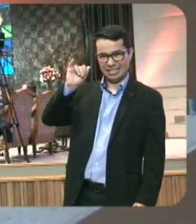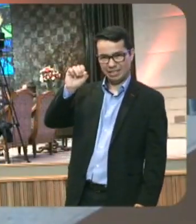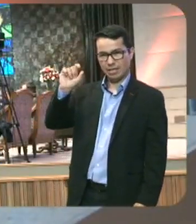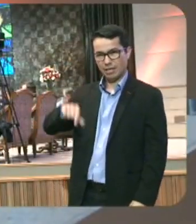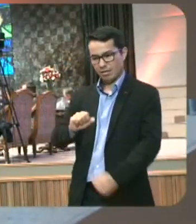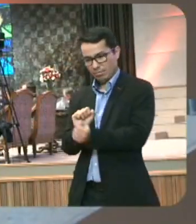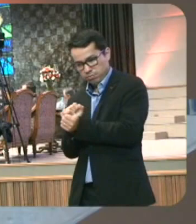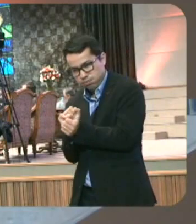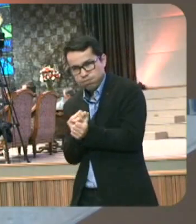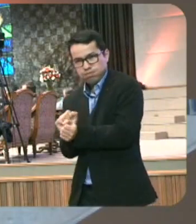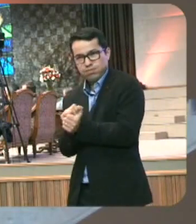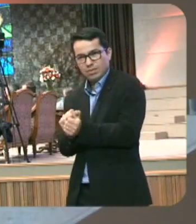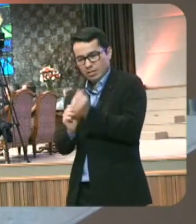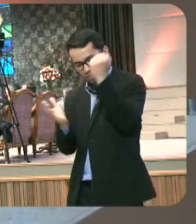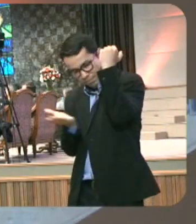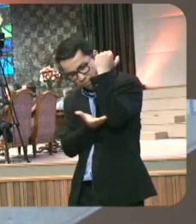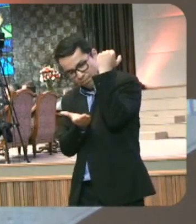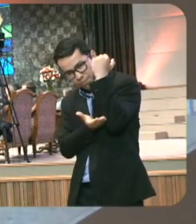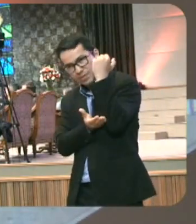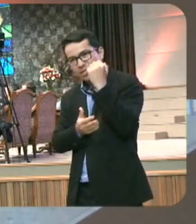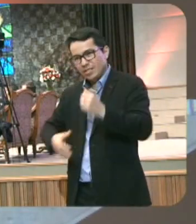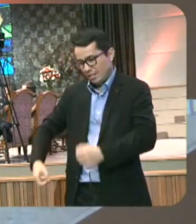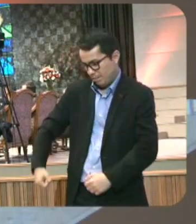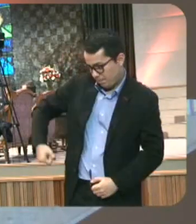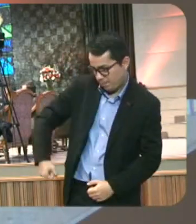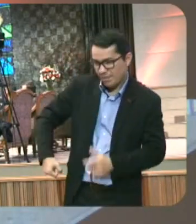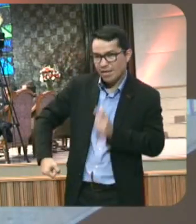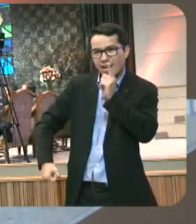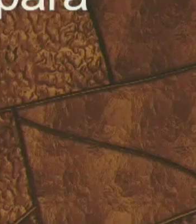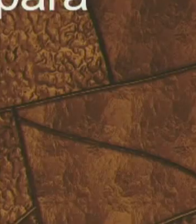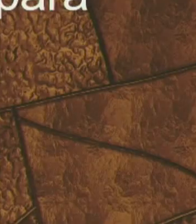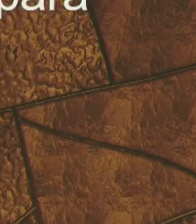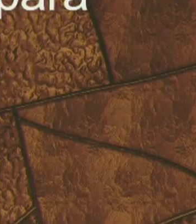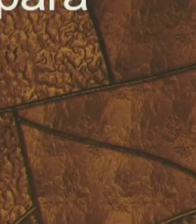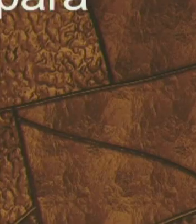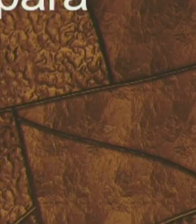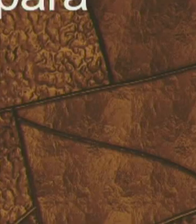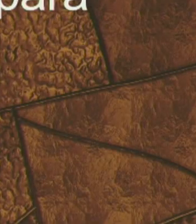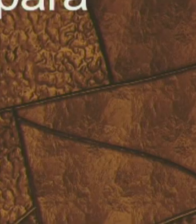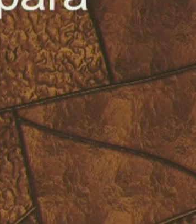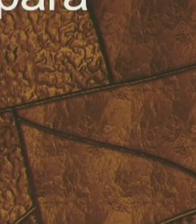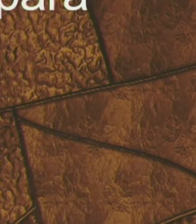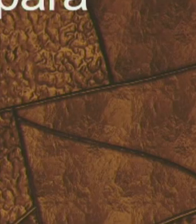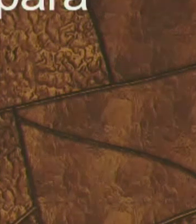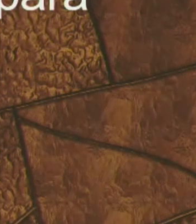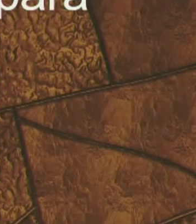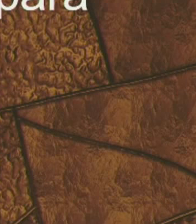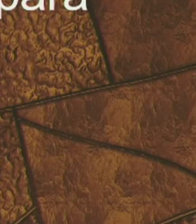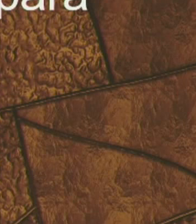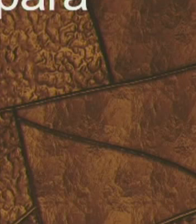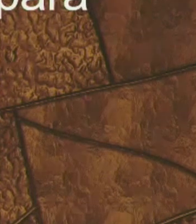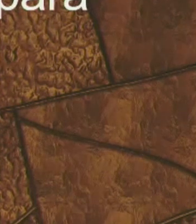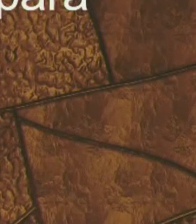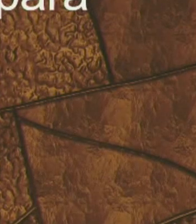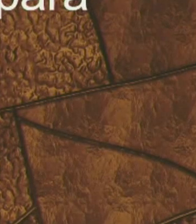ele tirou isso? De Deuteronômio 29:11, onde diz assim: juntamente com os seus filhos e as suas